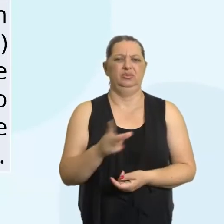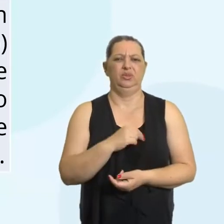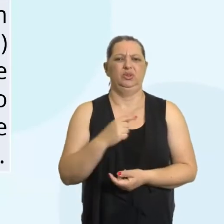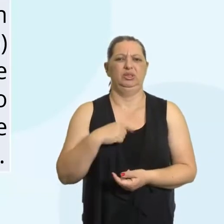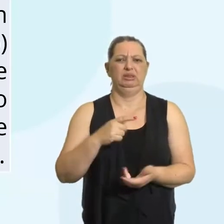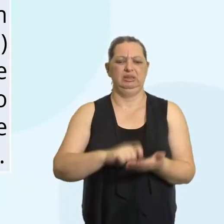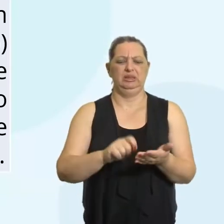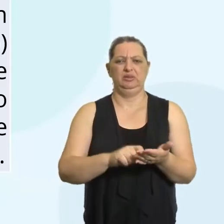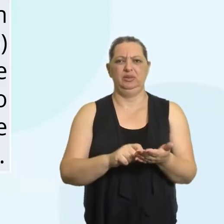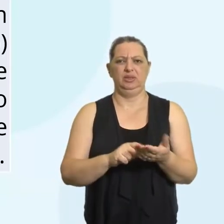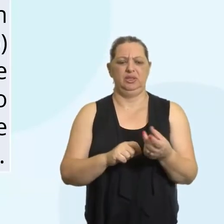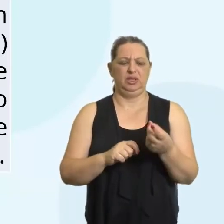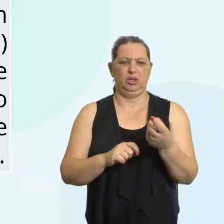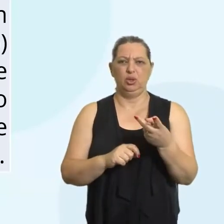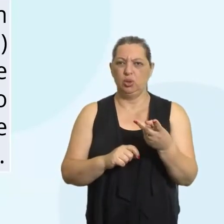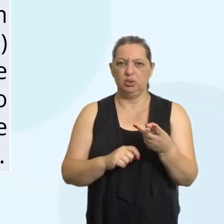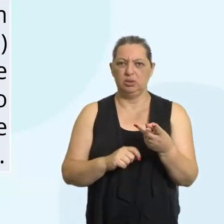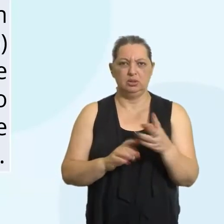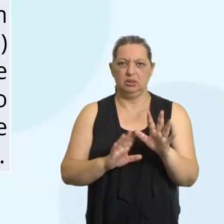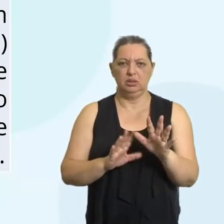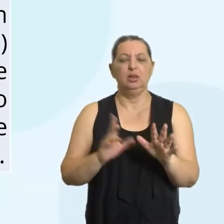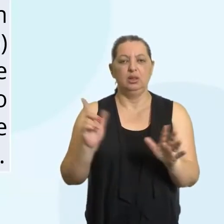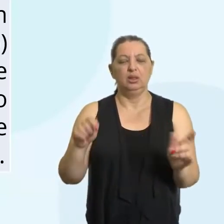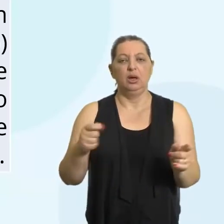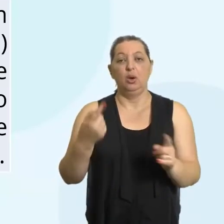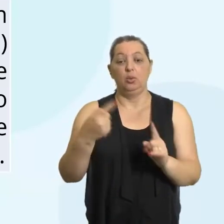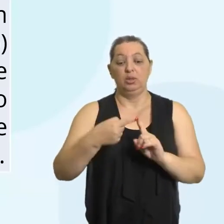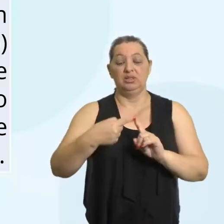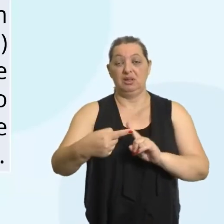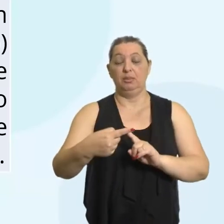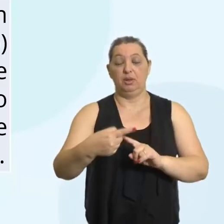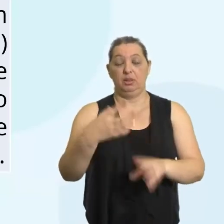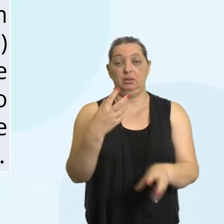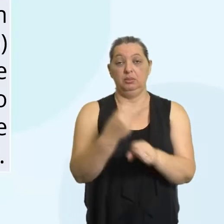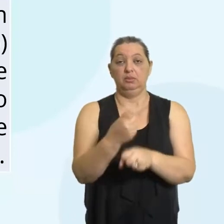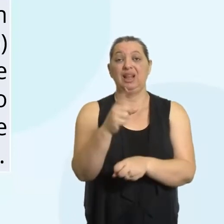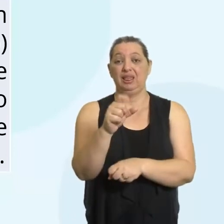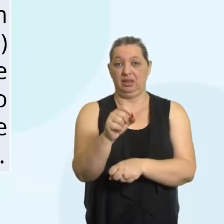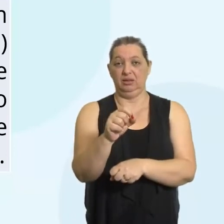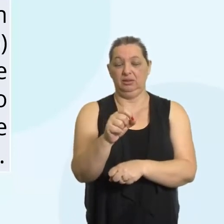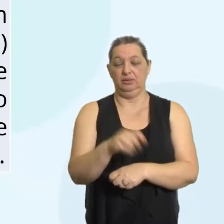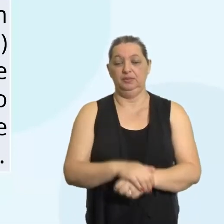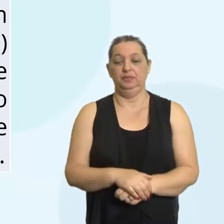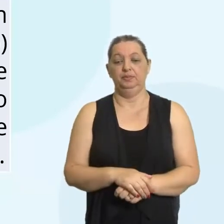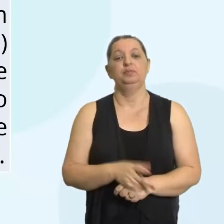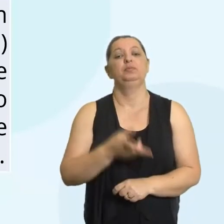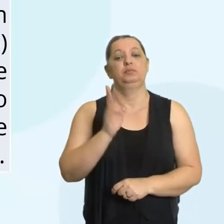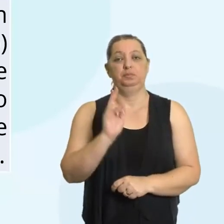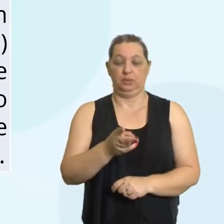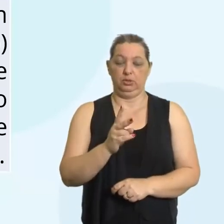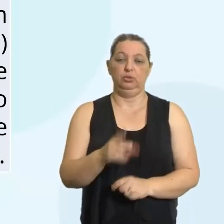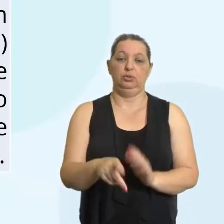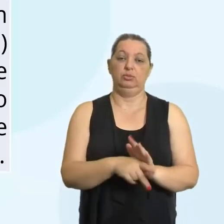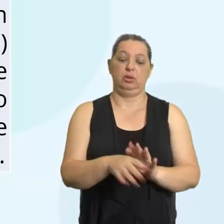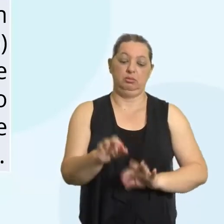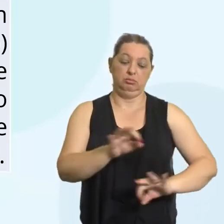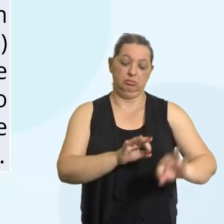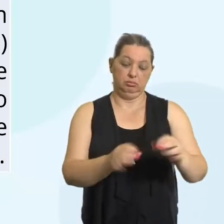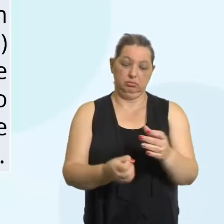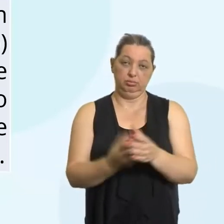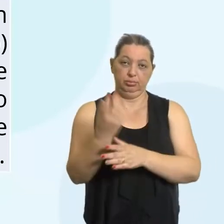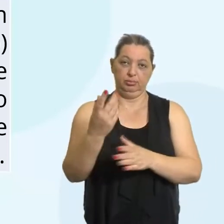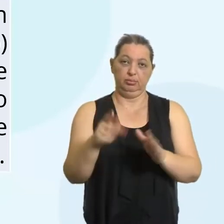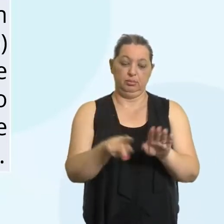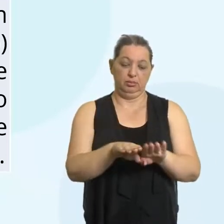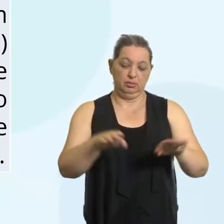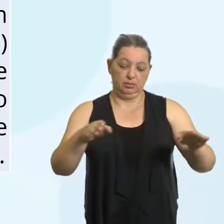12 mas são só dez vezes a fazer-se uma semana é só mais duas aulas para eles continuarem construindo a maquete como eles estão